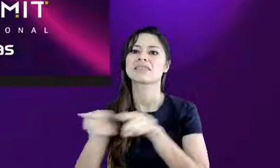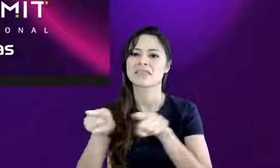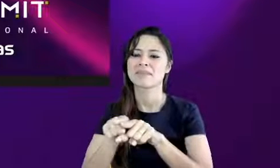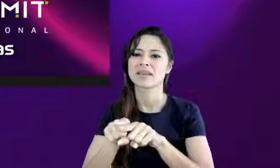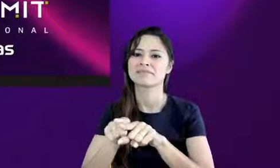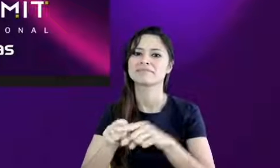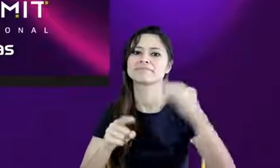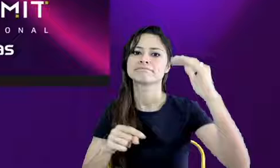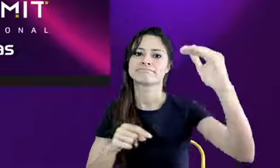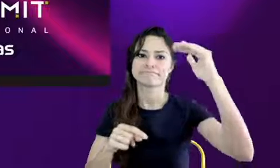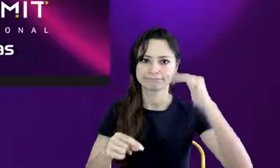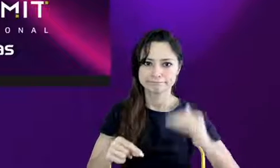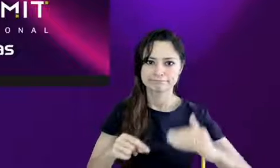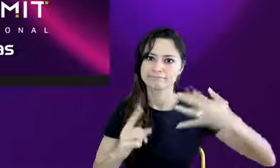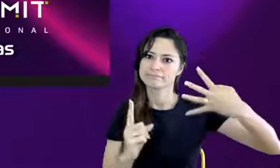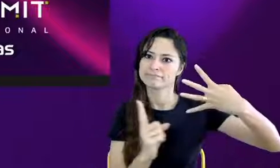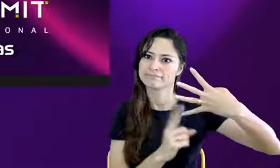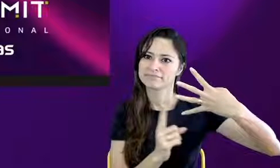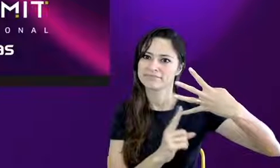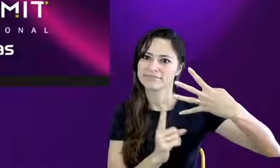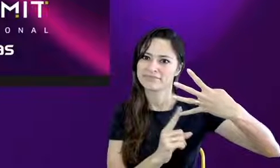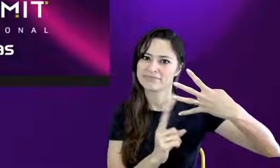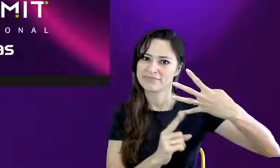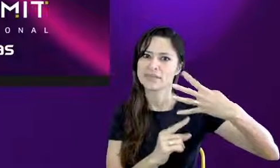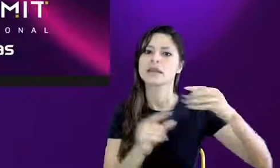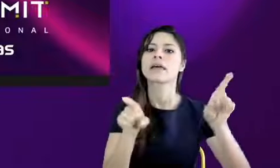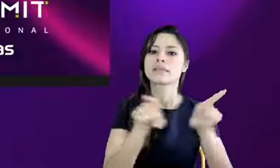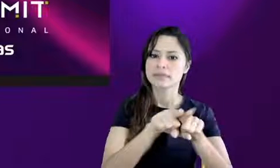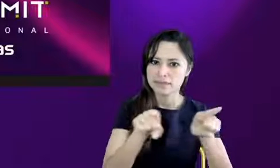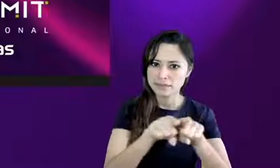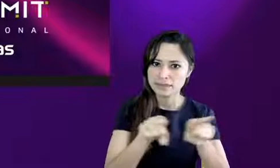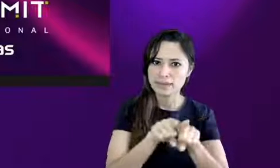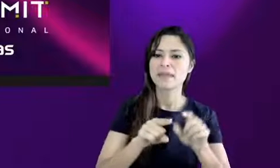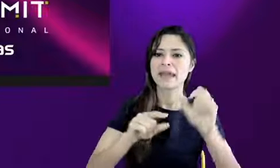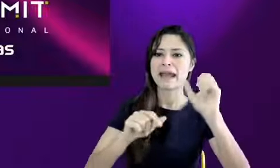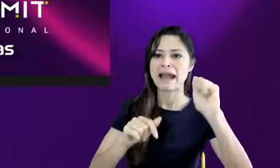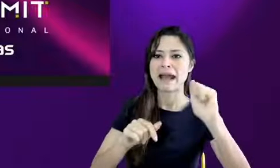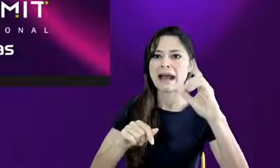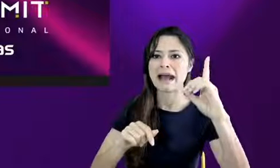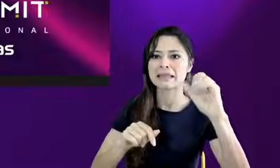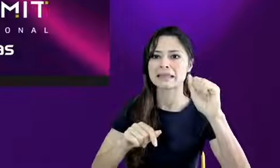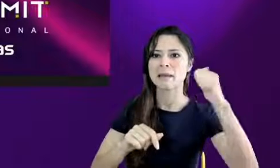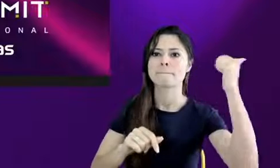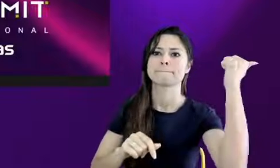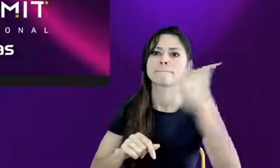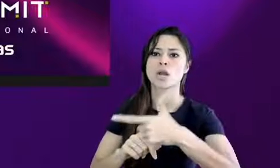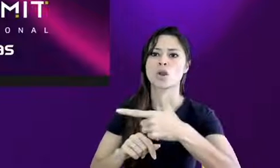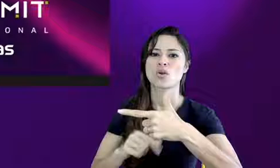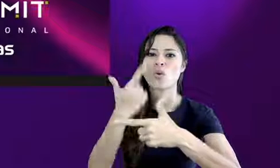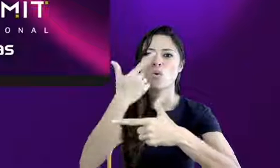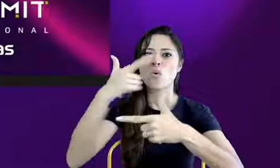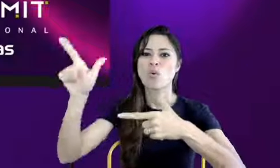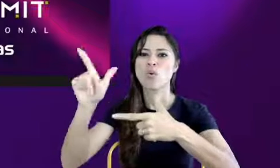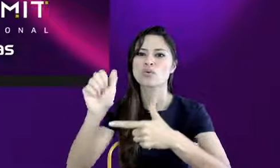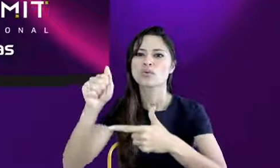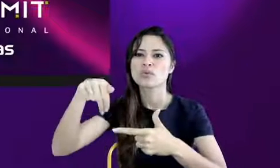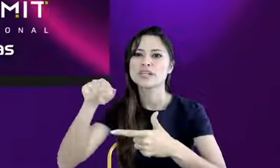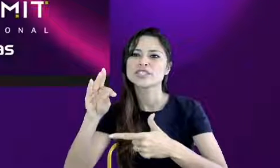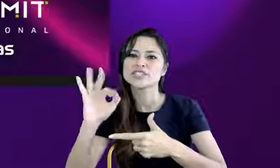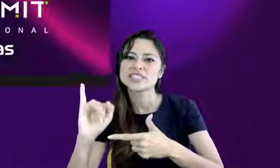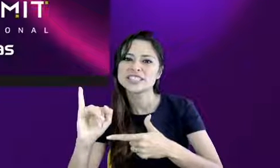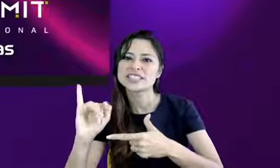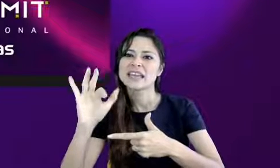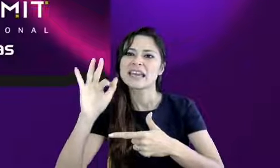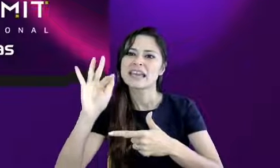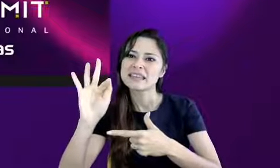ao vedolizumab na indução da remissão clínica, muito embora alguns estudos, principalmente estudos de vida real hoje em dia, tentem questionar